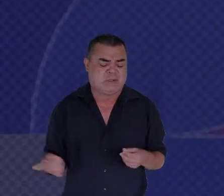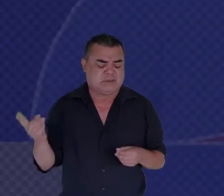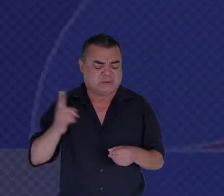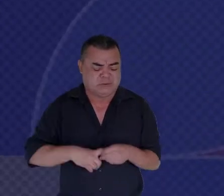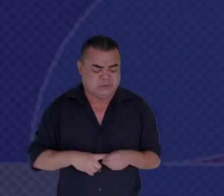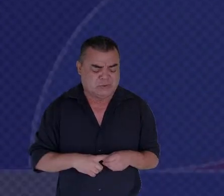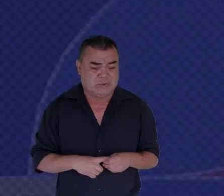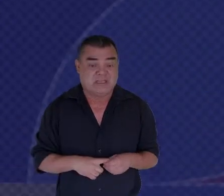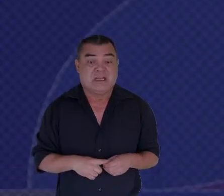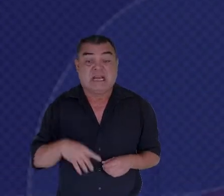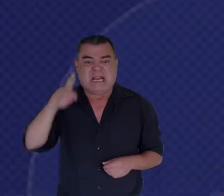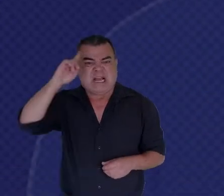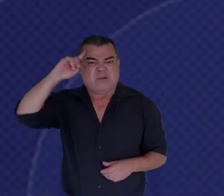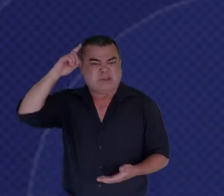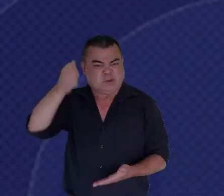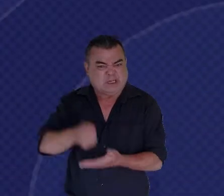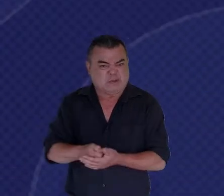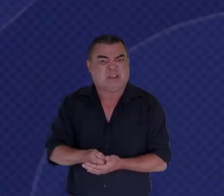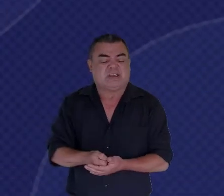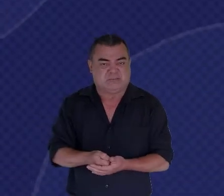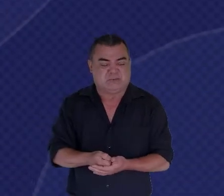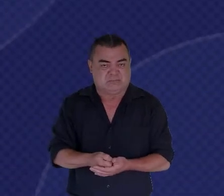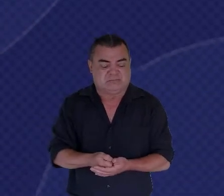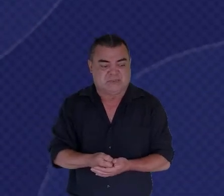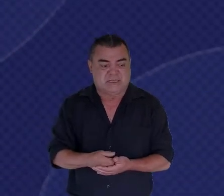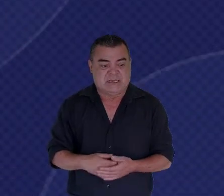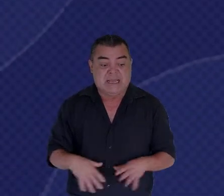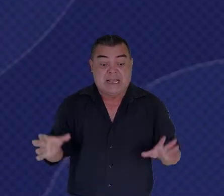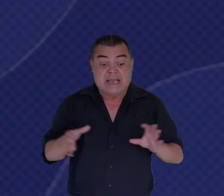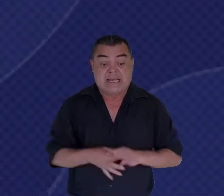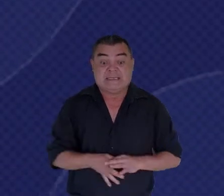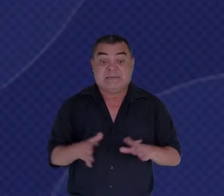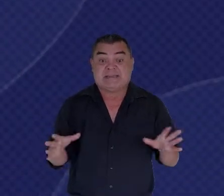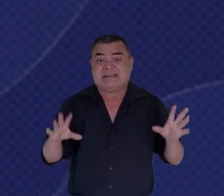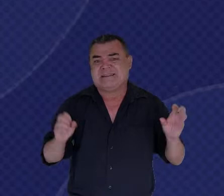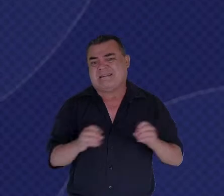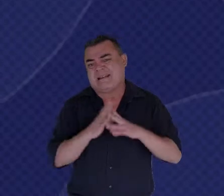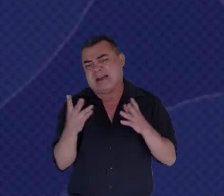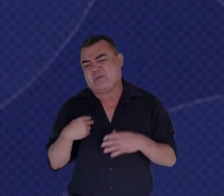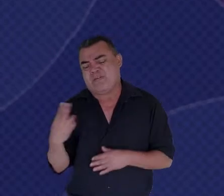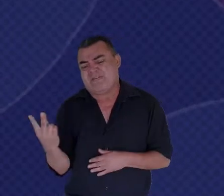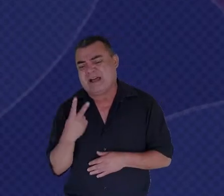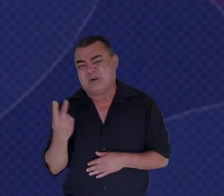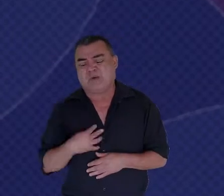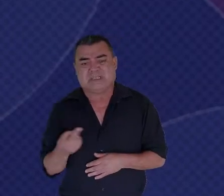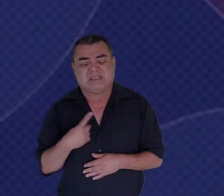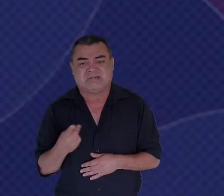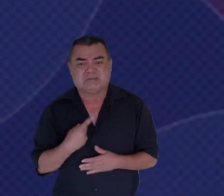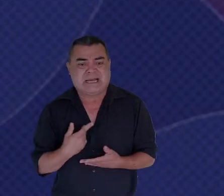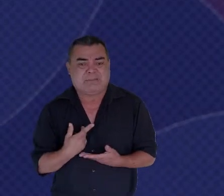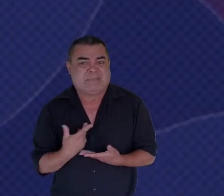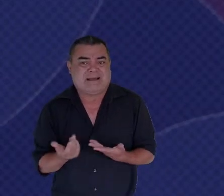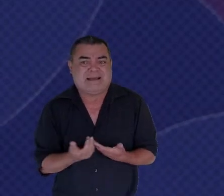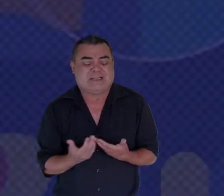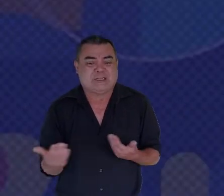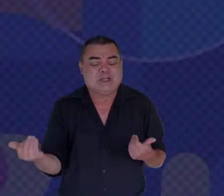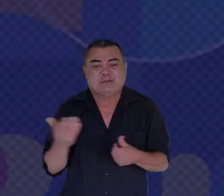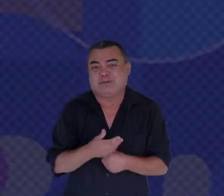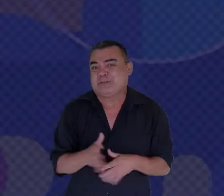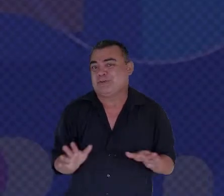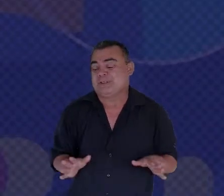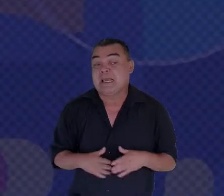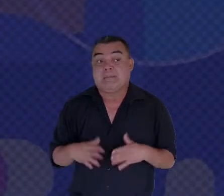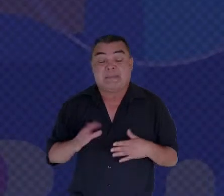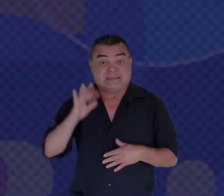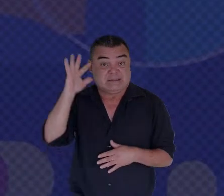o retorno ao autoritarismo de D gente a liberdade é claro um valor inegociável nesse contexto Mas de fato